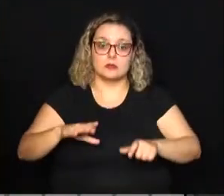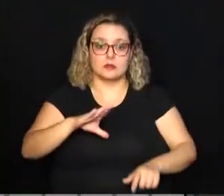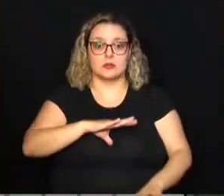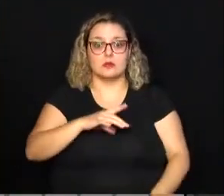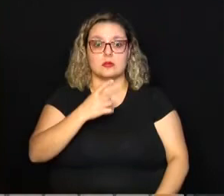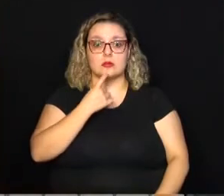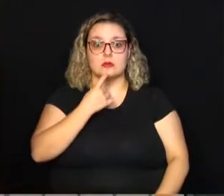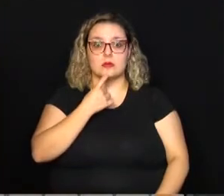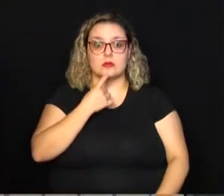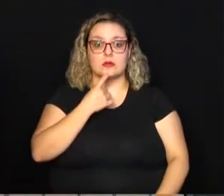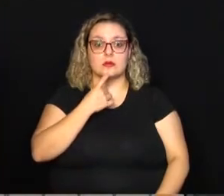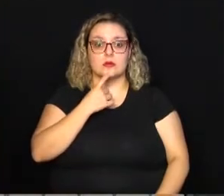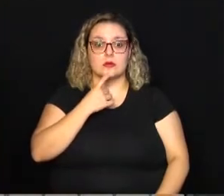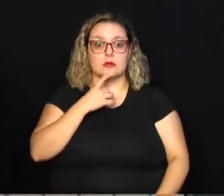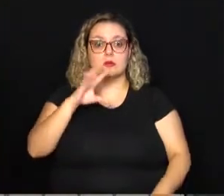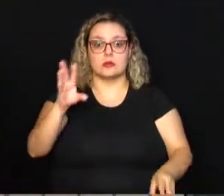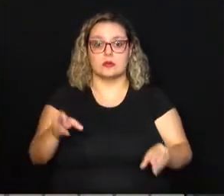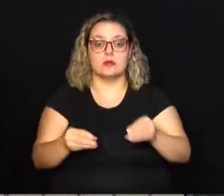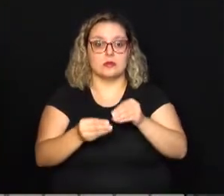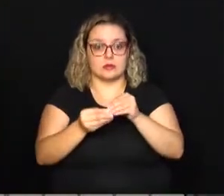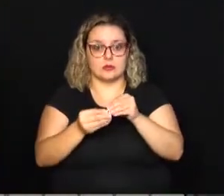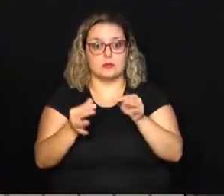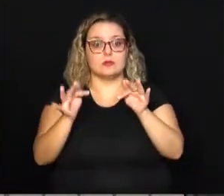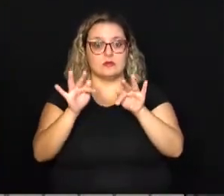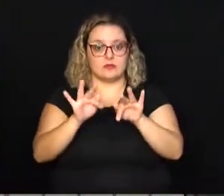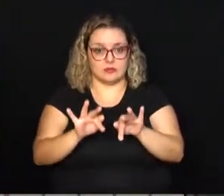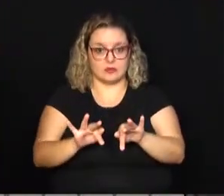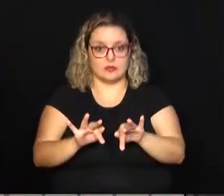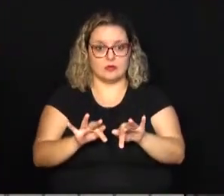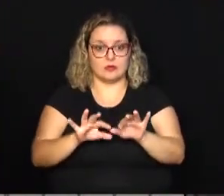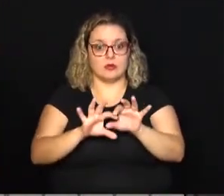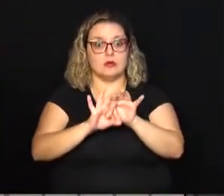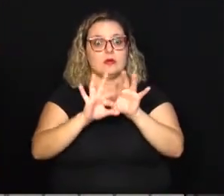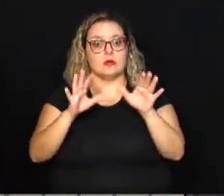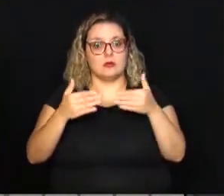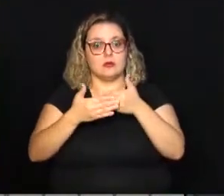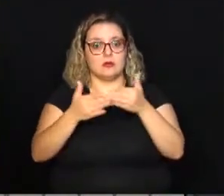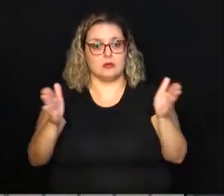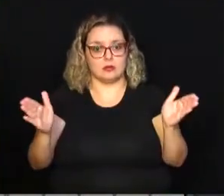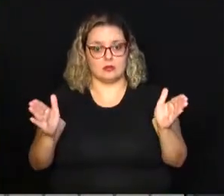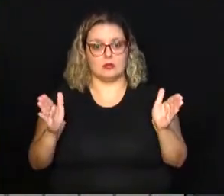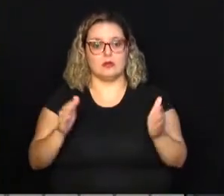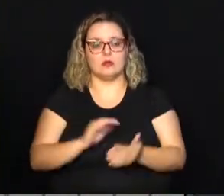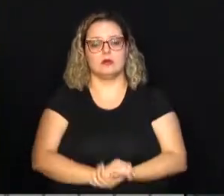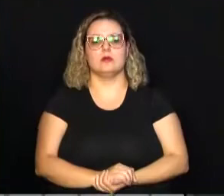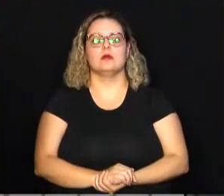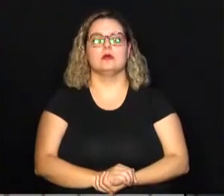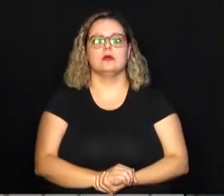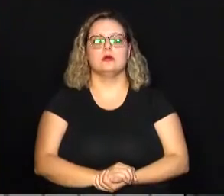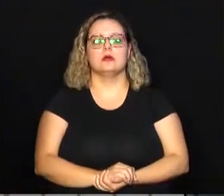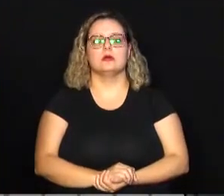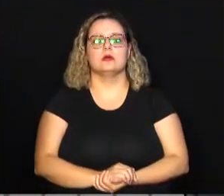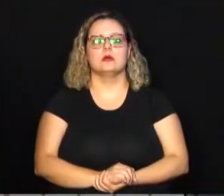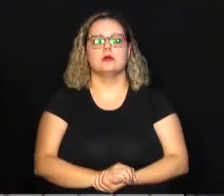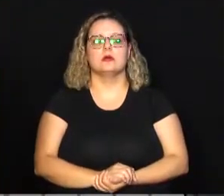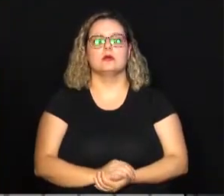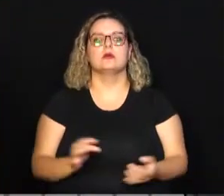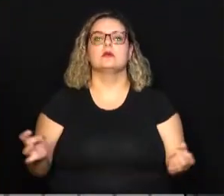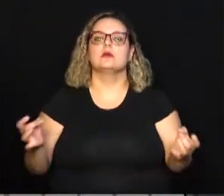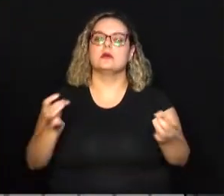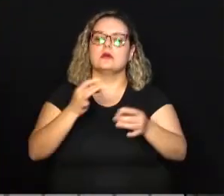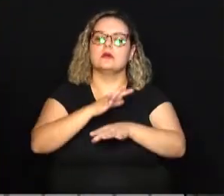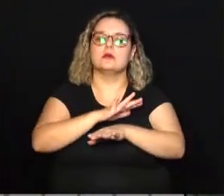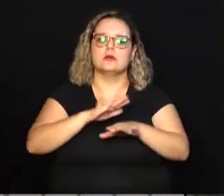fazer as últimas colocações, está aberta a palavra, e aí eu